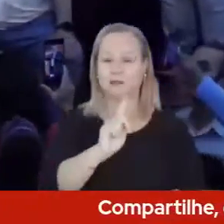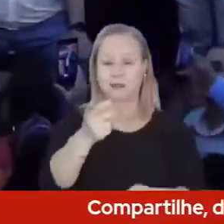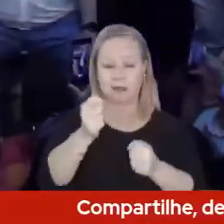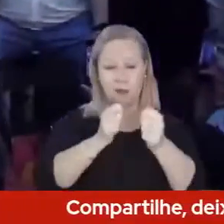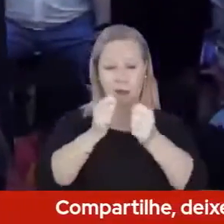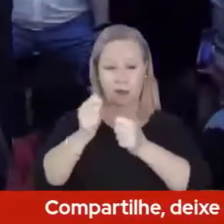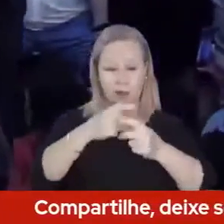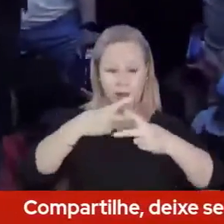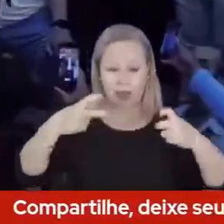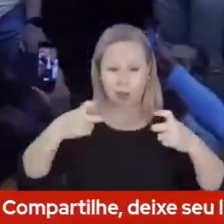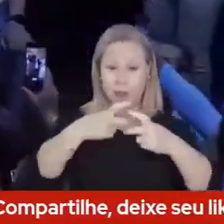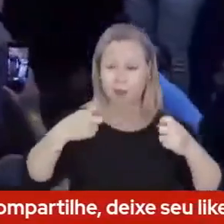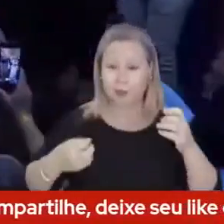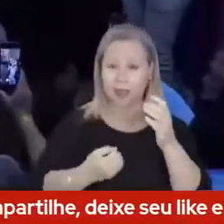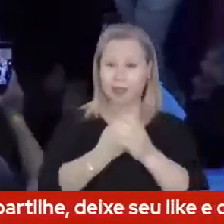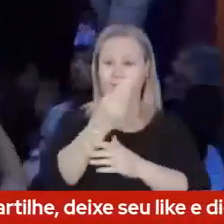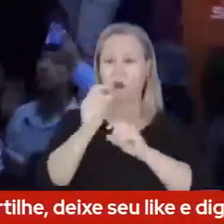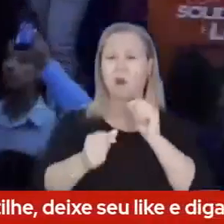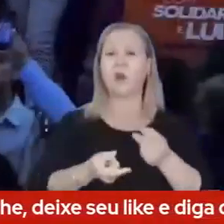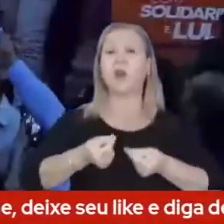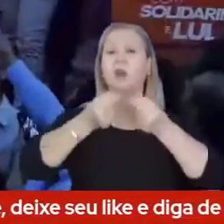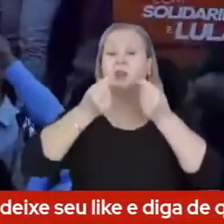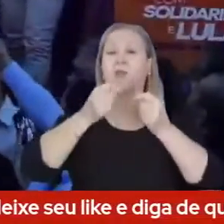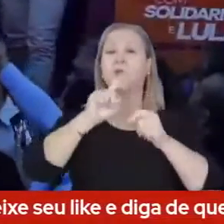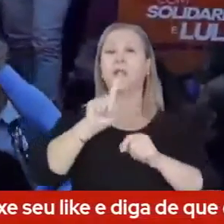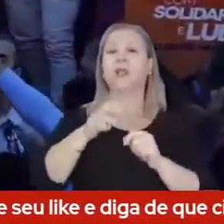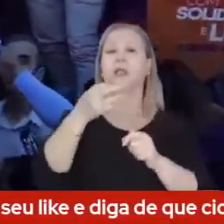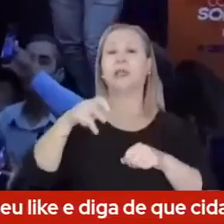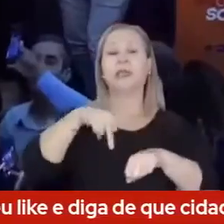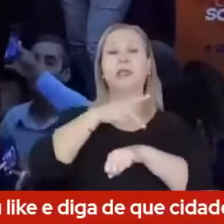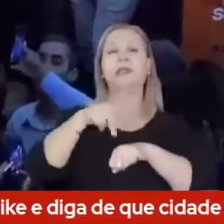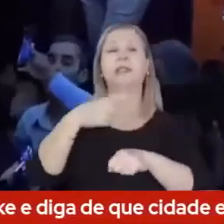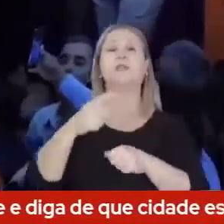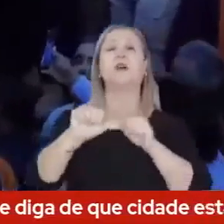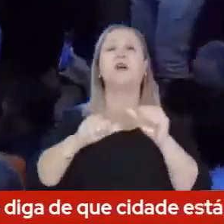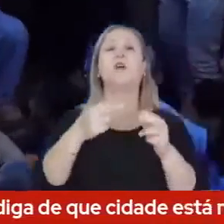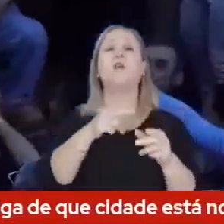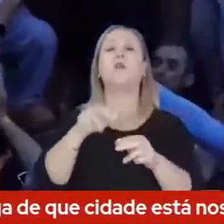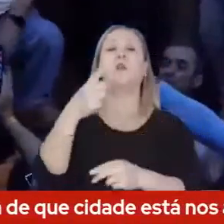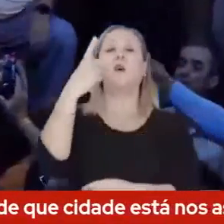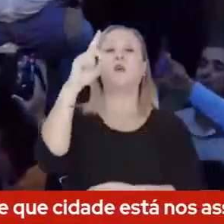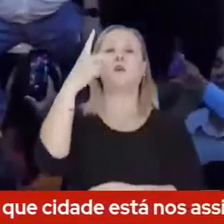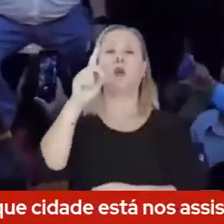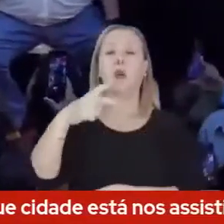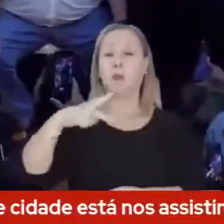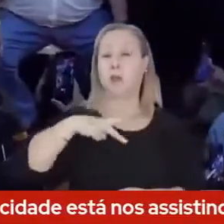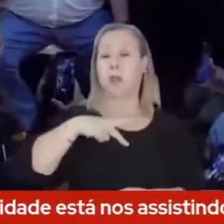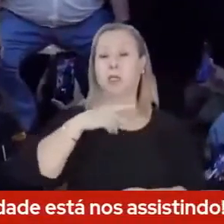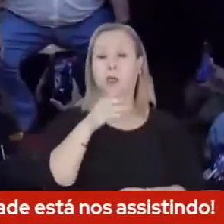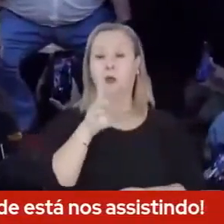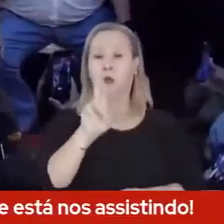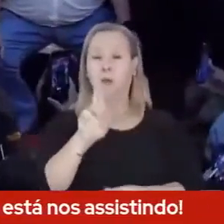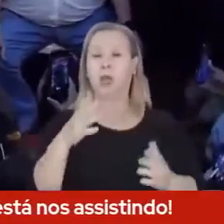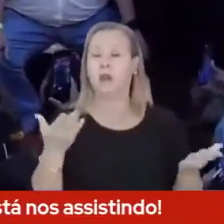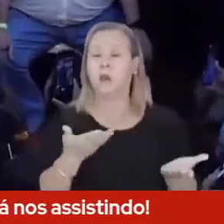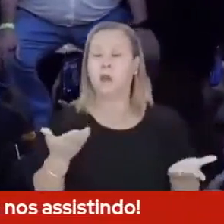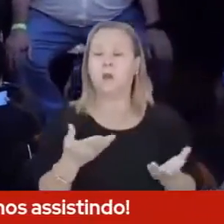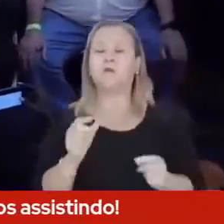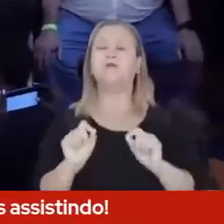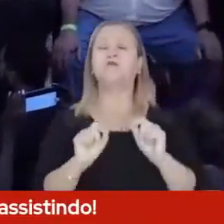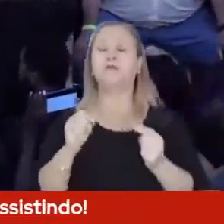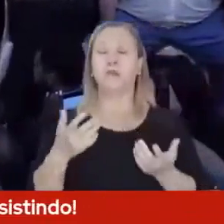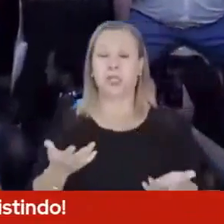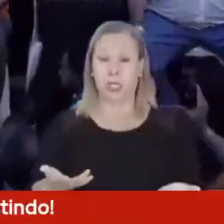estabeleceu que os preços seriam a nível internacional, privatizou a BR e hoje, com o